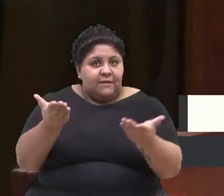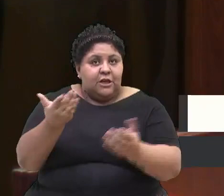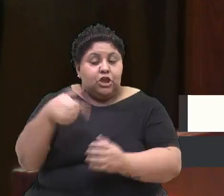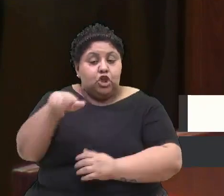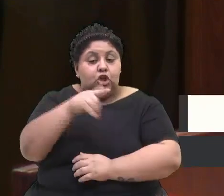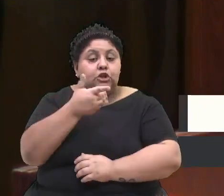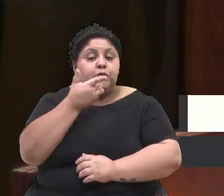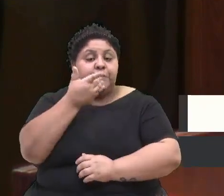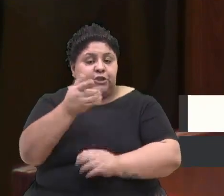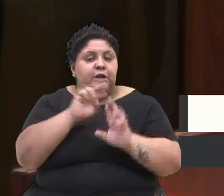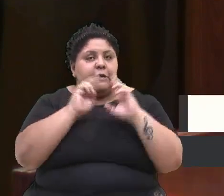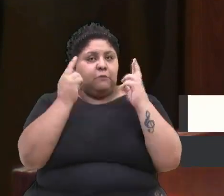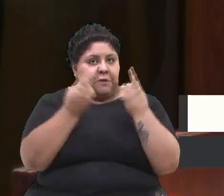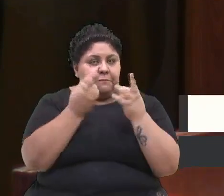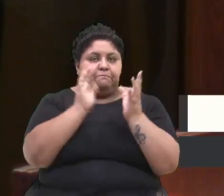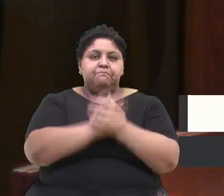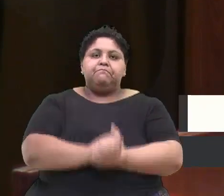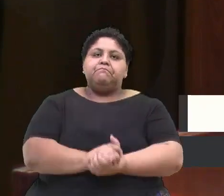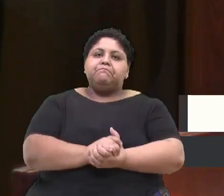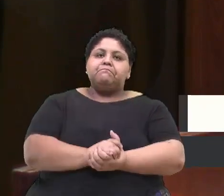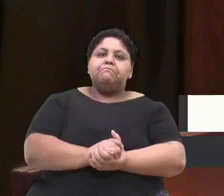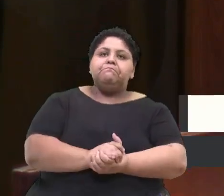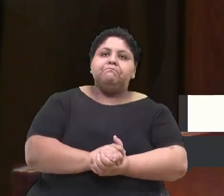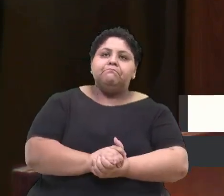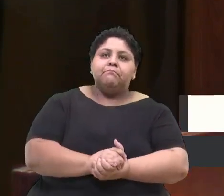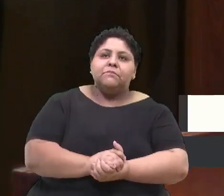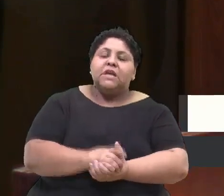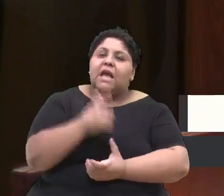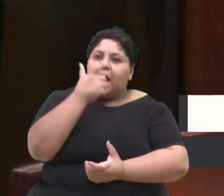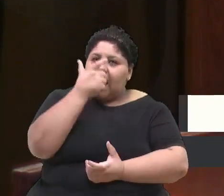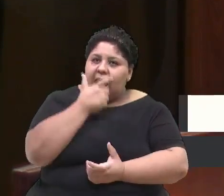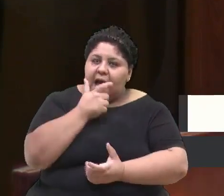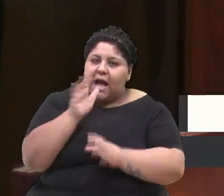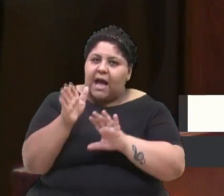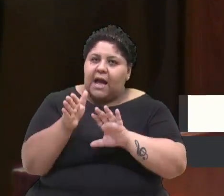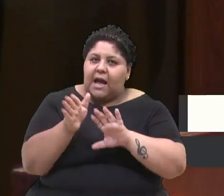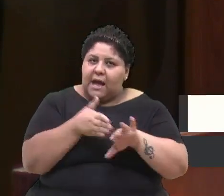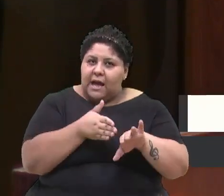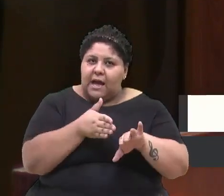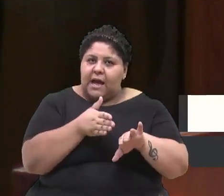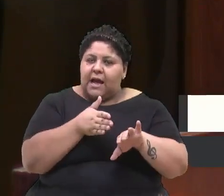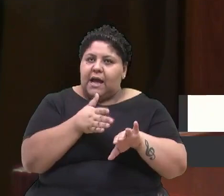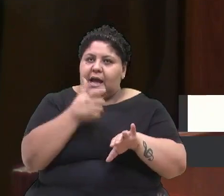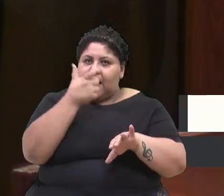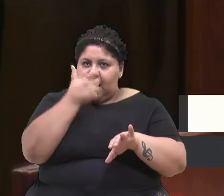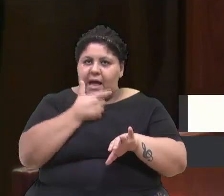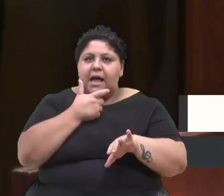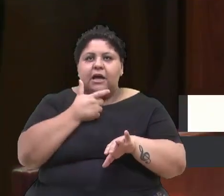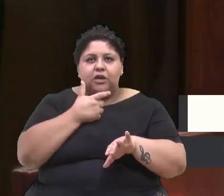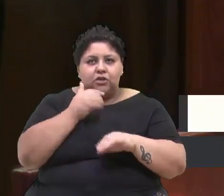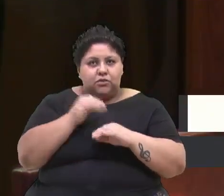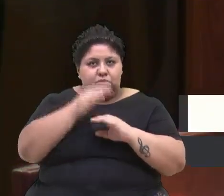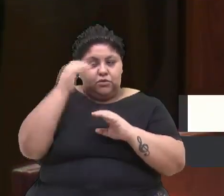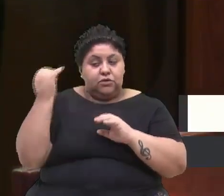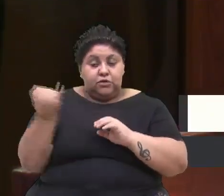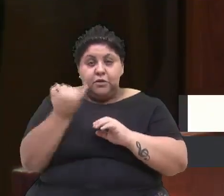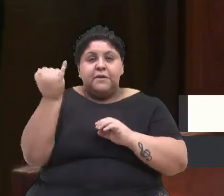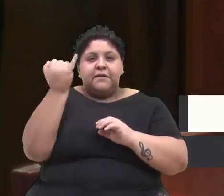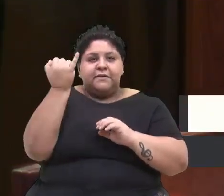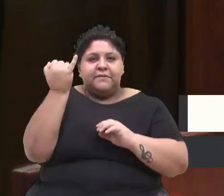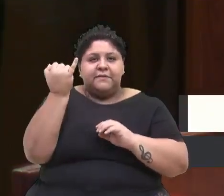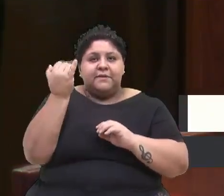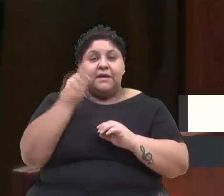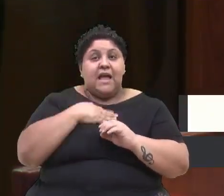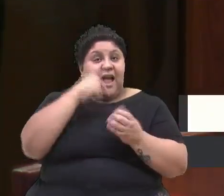essa reunião. Olha aqui, acho que a agenda mais importante que eu tive, ao menos na